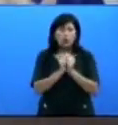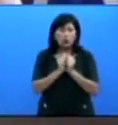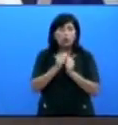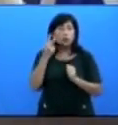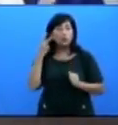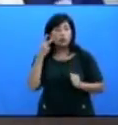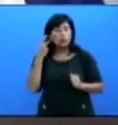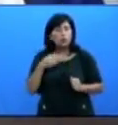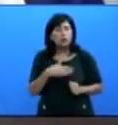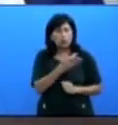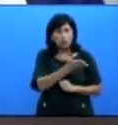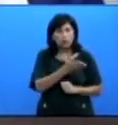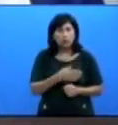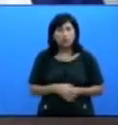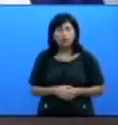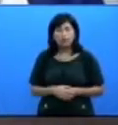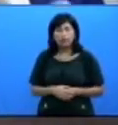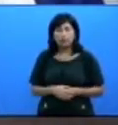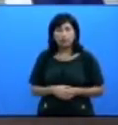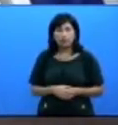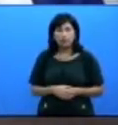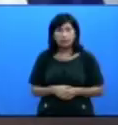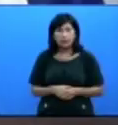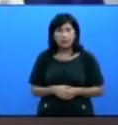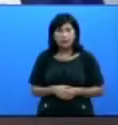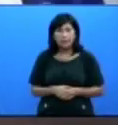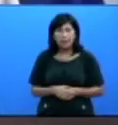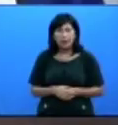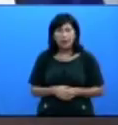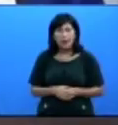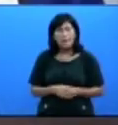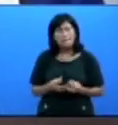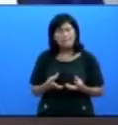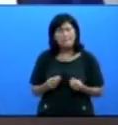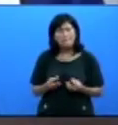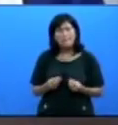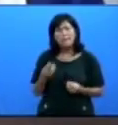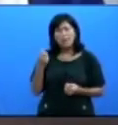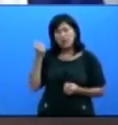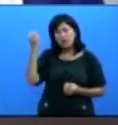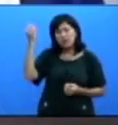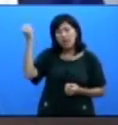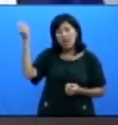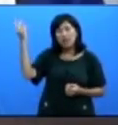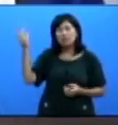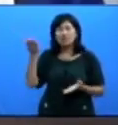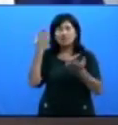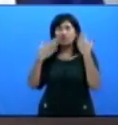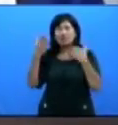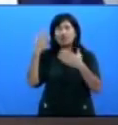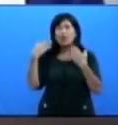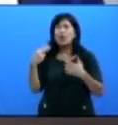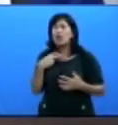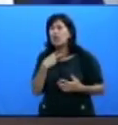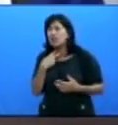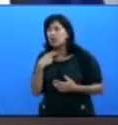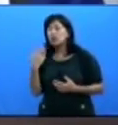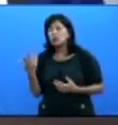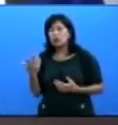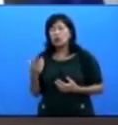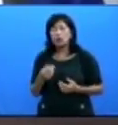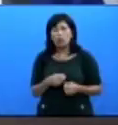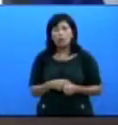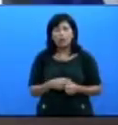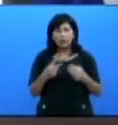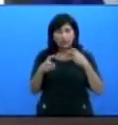Joaquim tentou por várias vezes marcar, mas em razão de viagens, enfim, né, a gente sabe que a agenda de prefeito não é fácil, então não foi